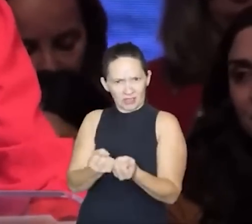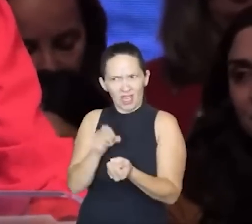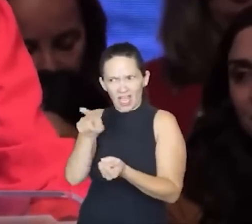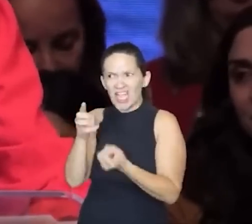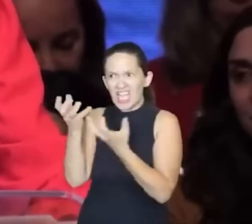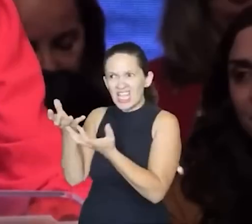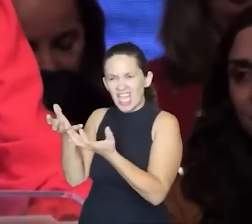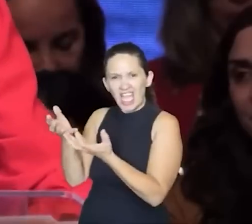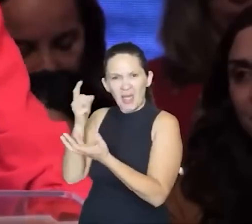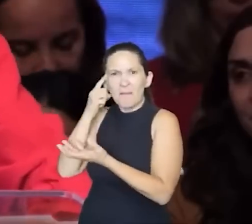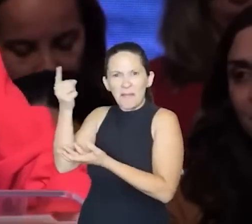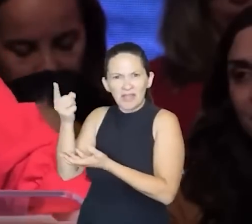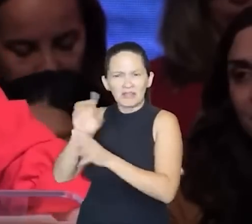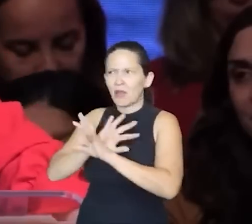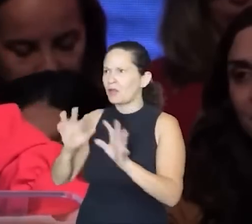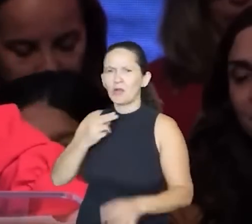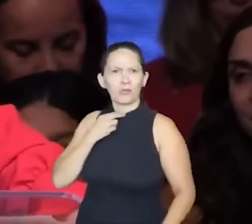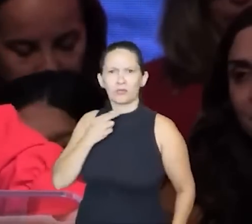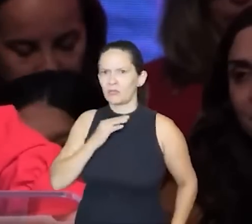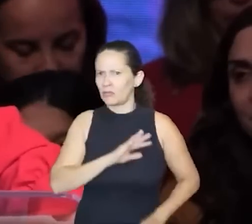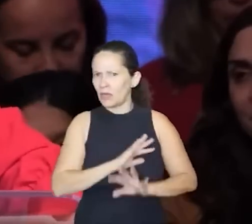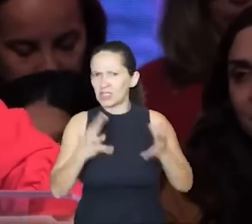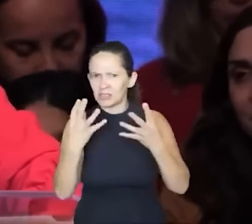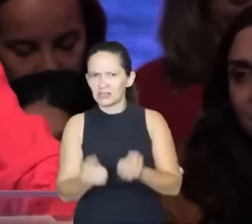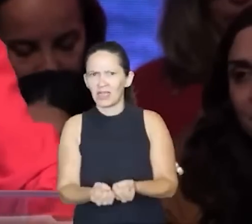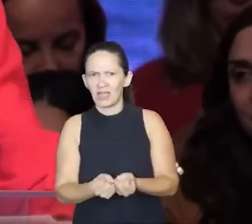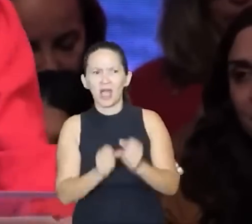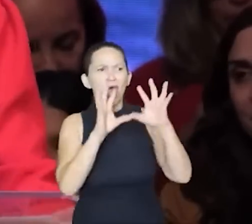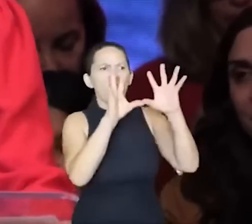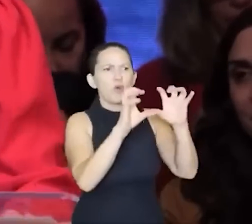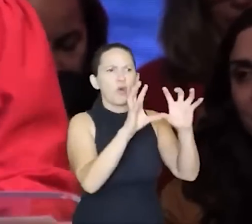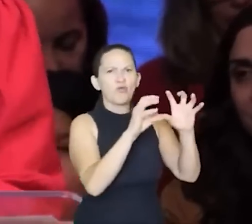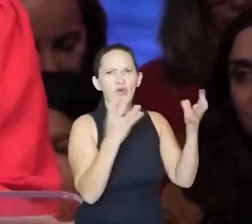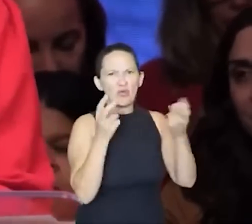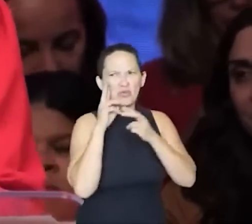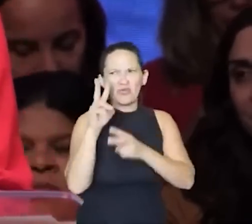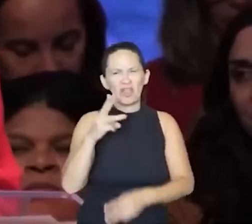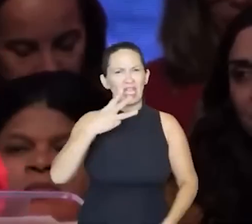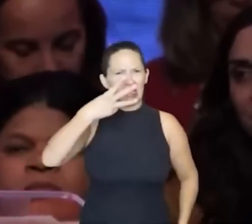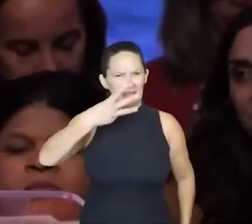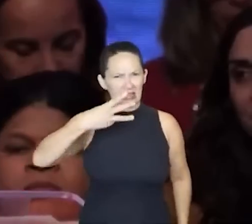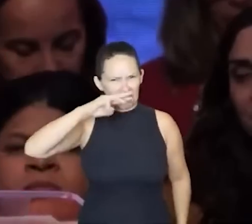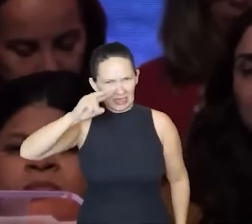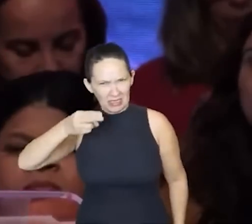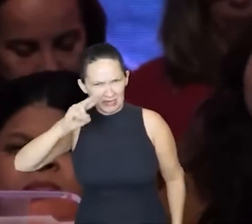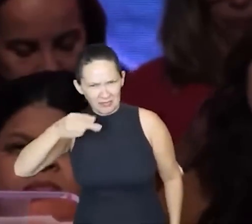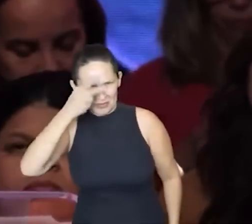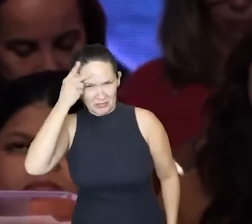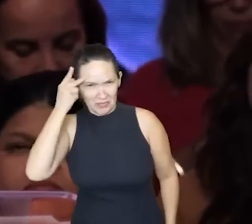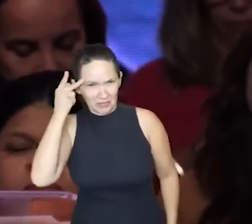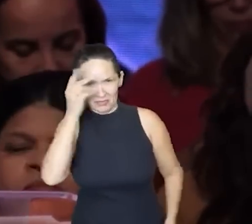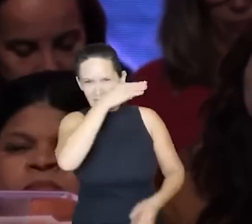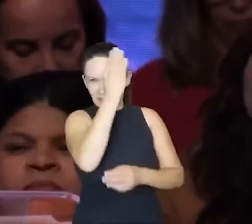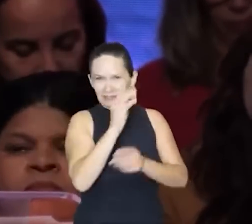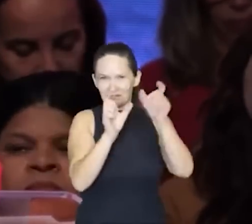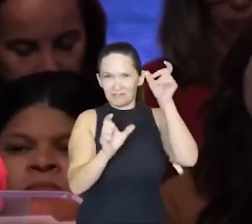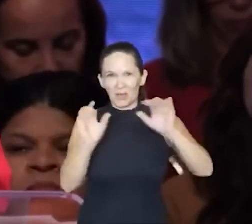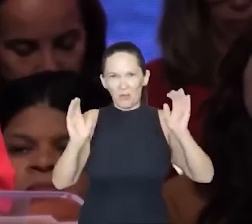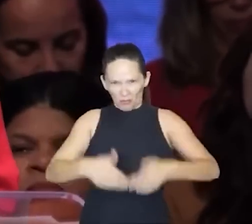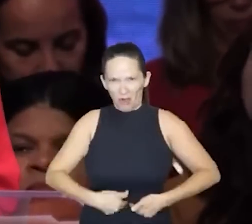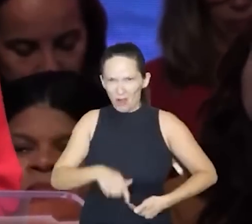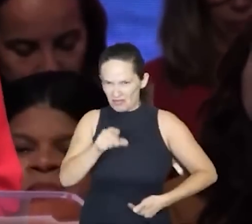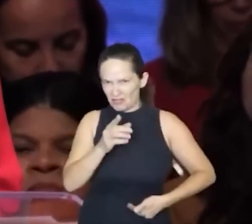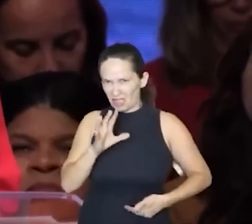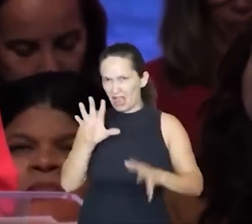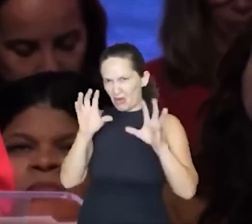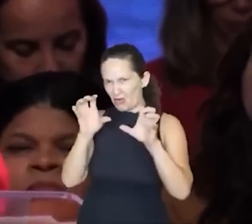pensam assim. Não há acomodação possível diante de 33 milhões de brasileiros e brasileiras que passam fome, diante